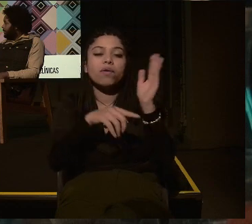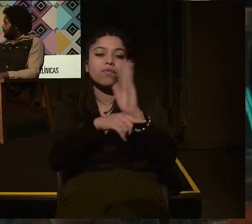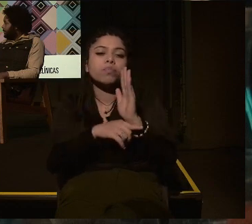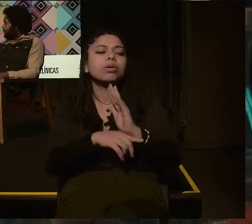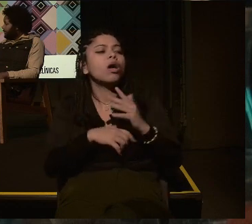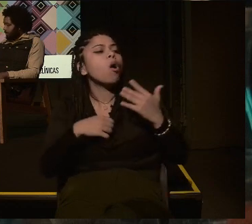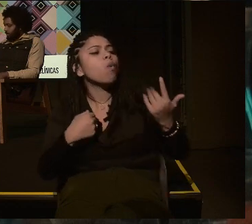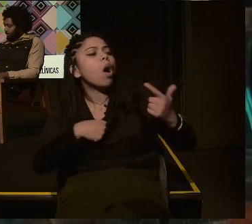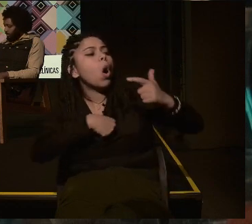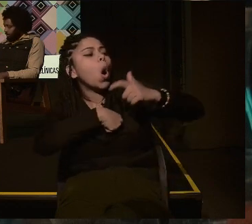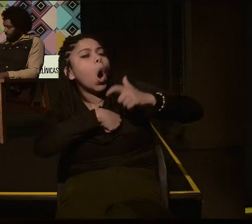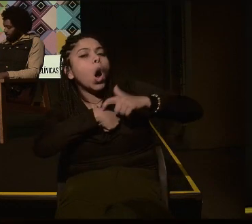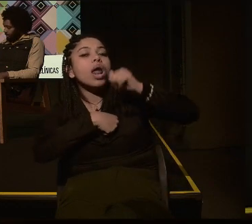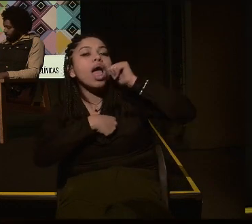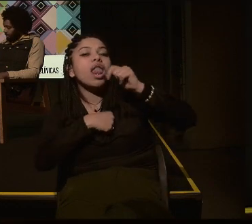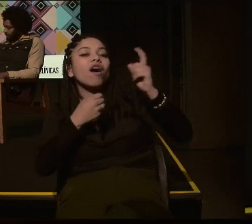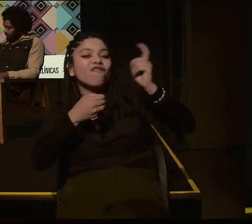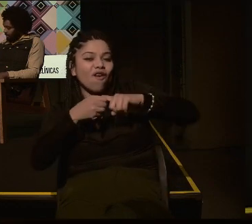mas eu tenho uma